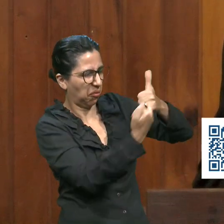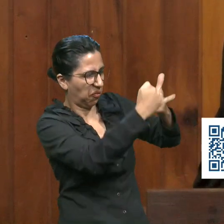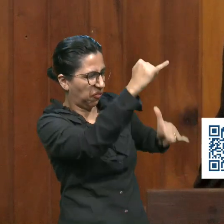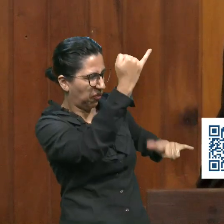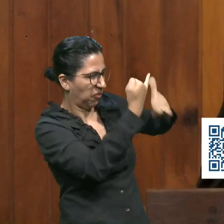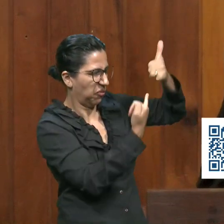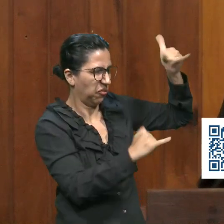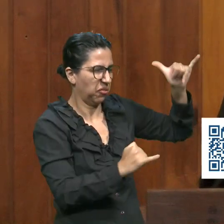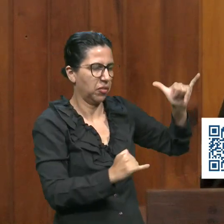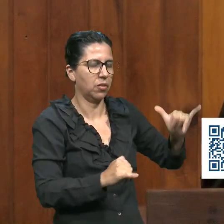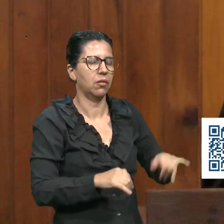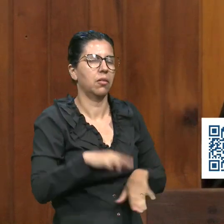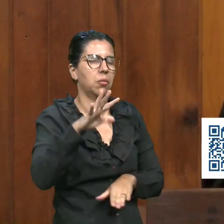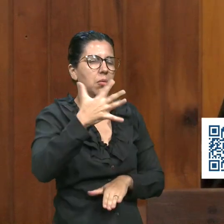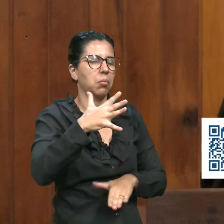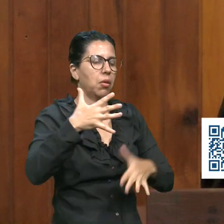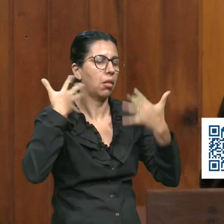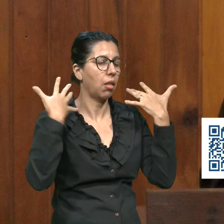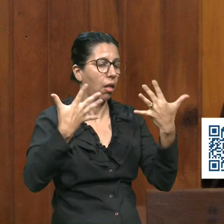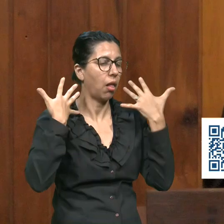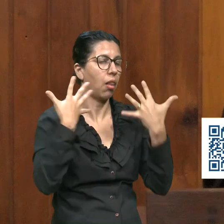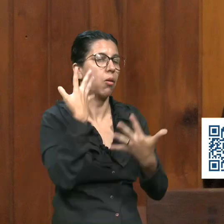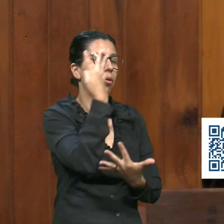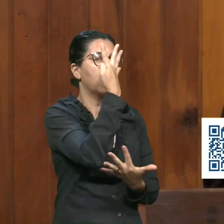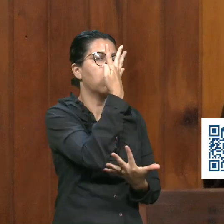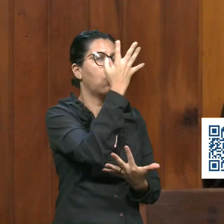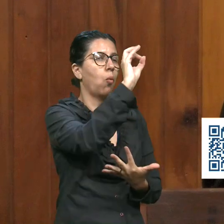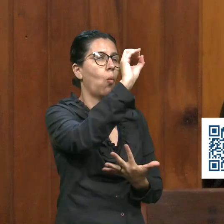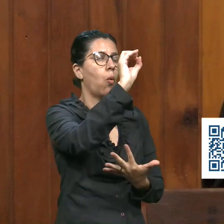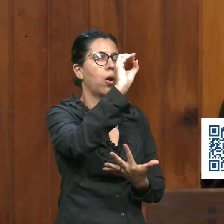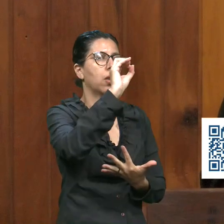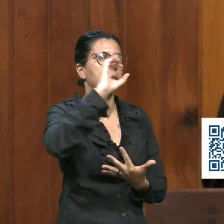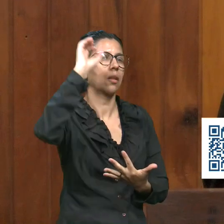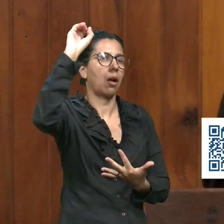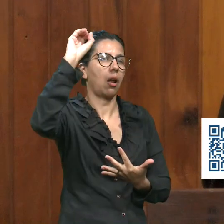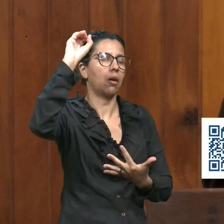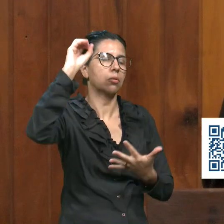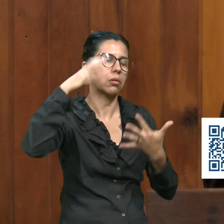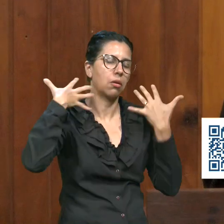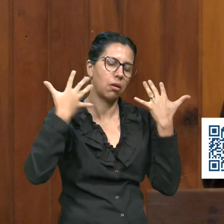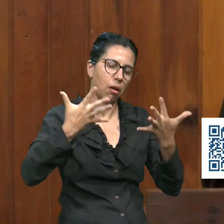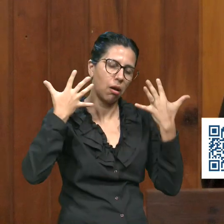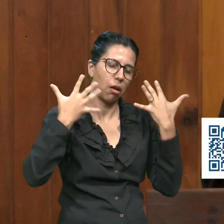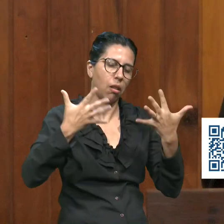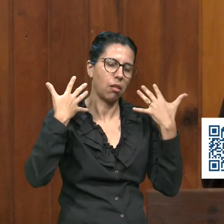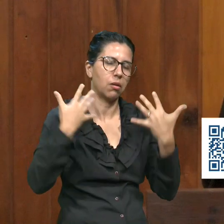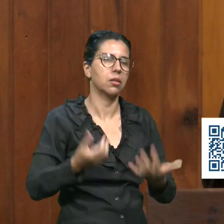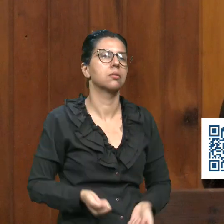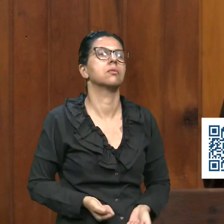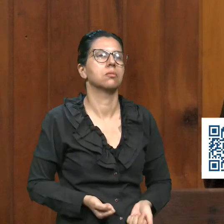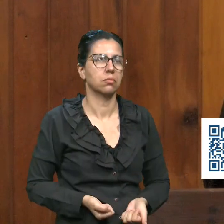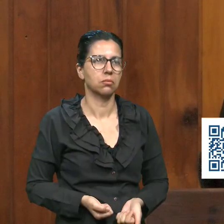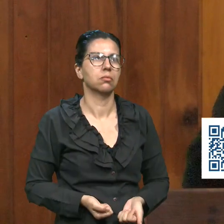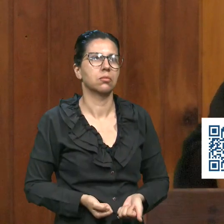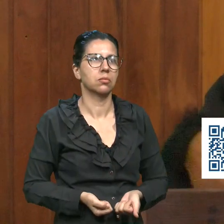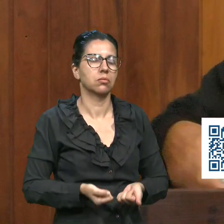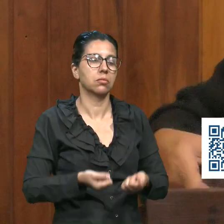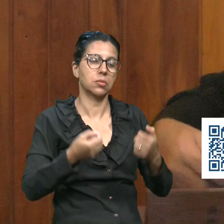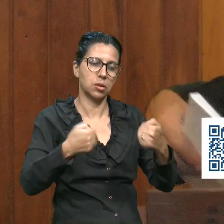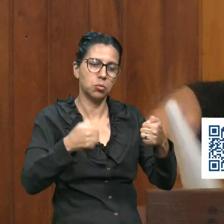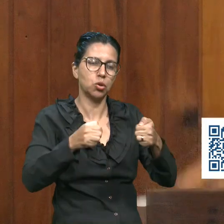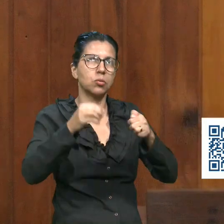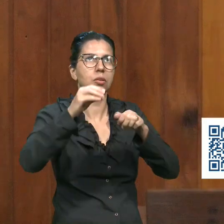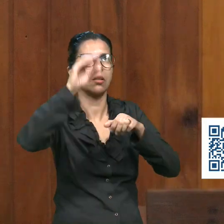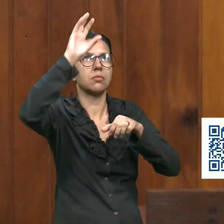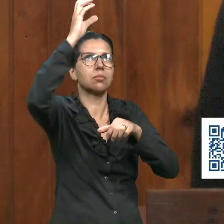está lá, gente, é em torno de 40 graus. Então, peço aqui que se faça adaptação ali para o quarto andar e que venha